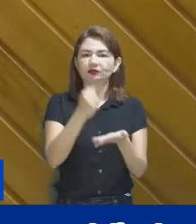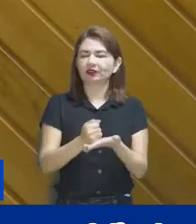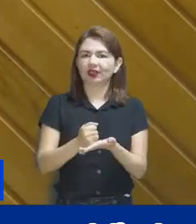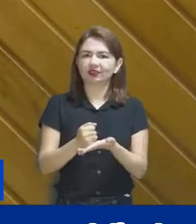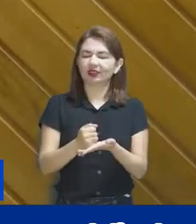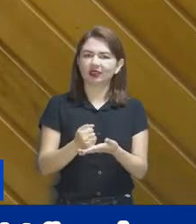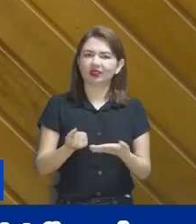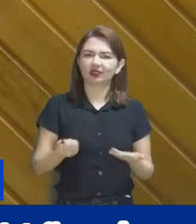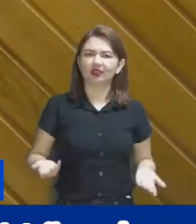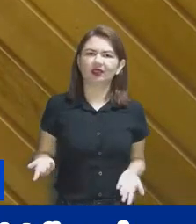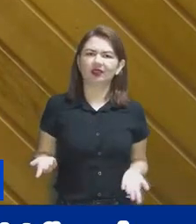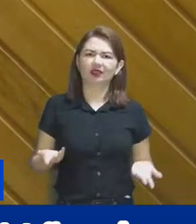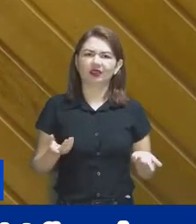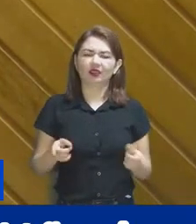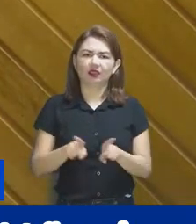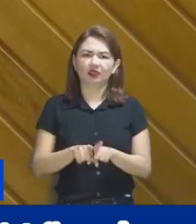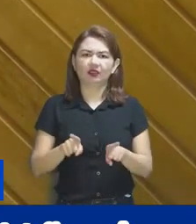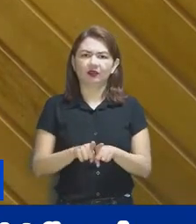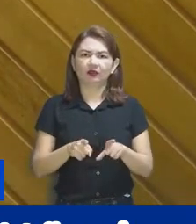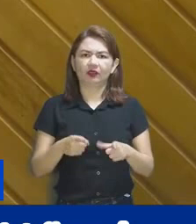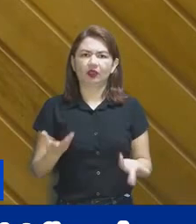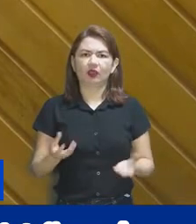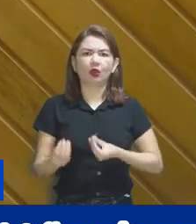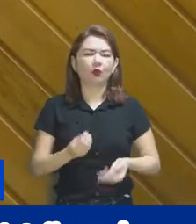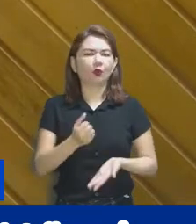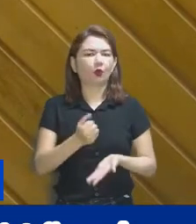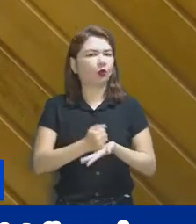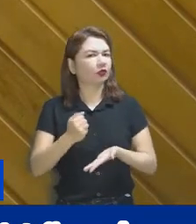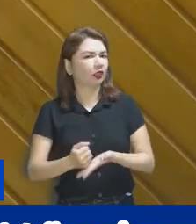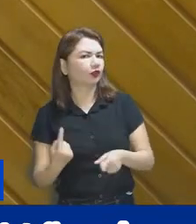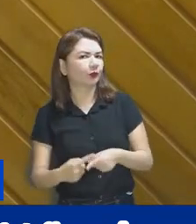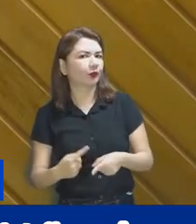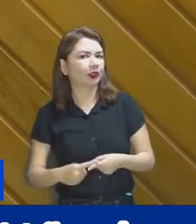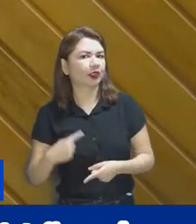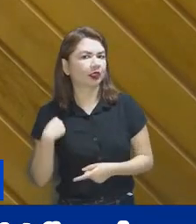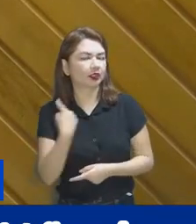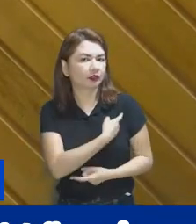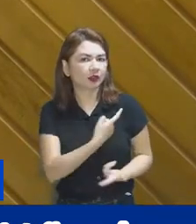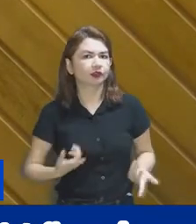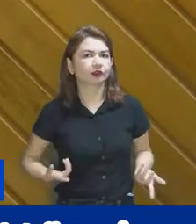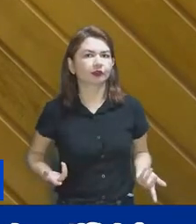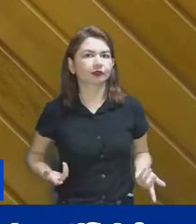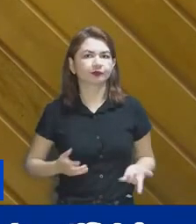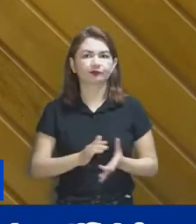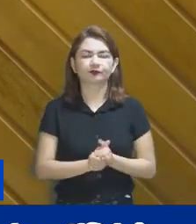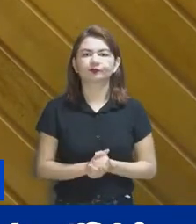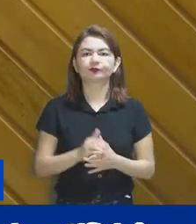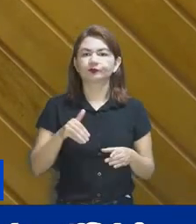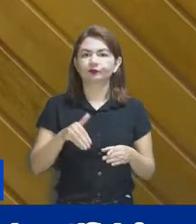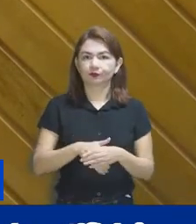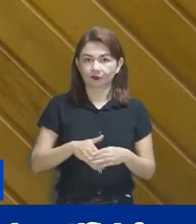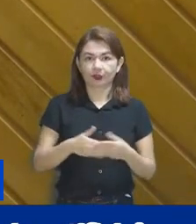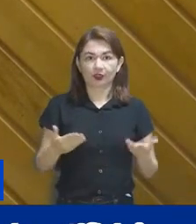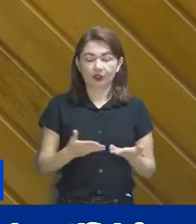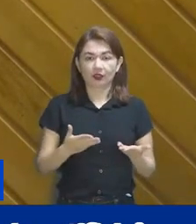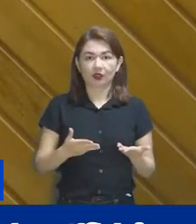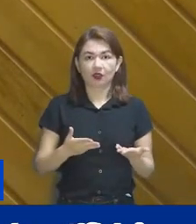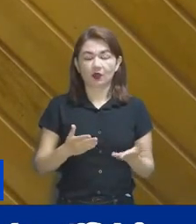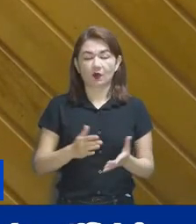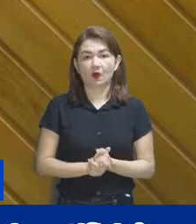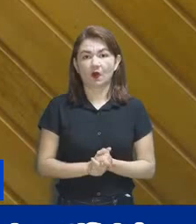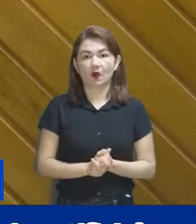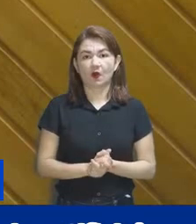privilegie outras formas de contrato, porque nós estamos vendo Nessas eleições, nós vamos ter um desafio muito grande